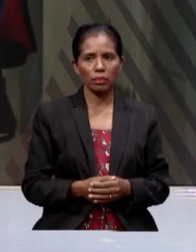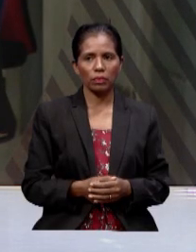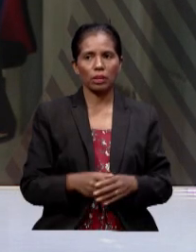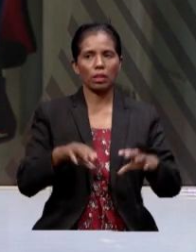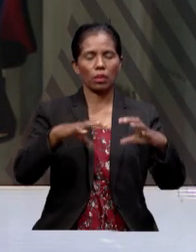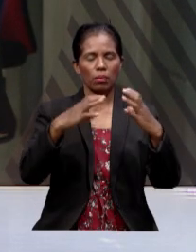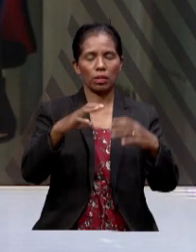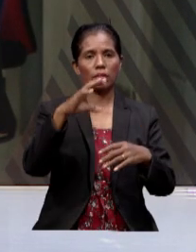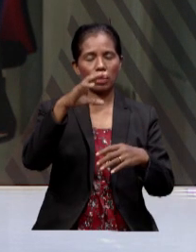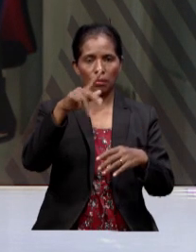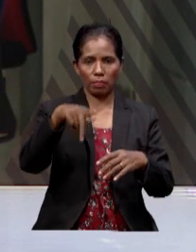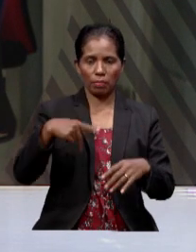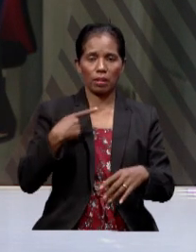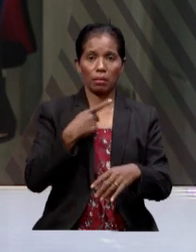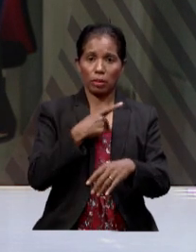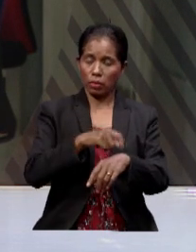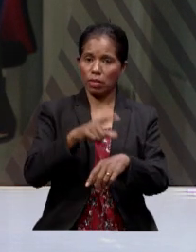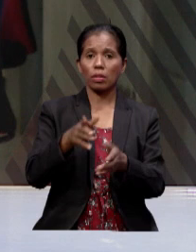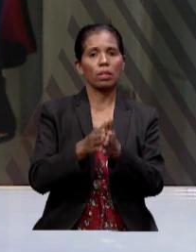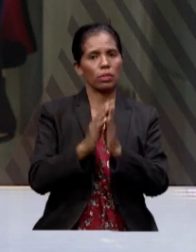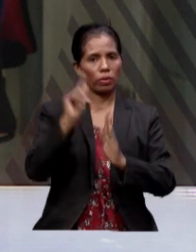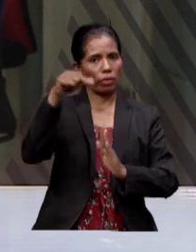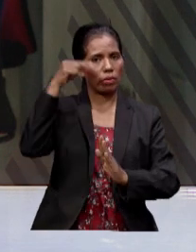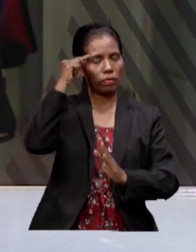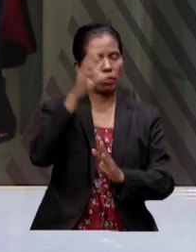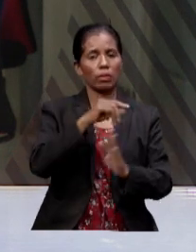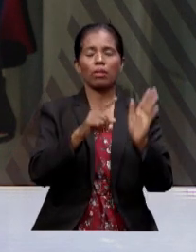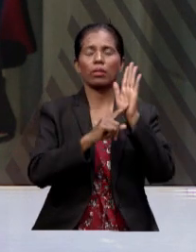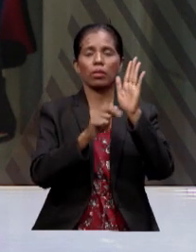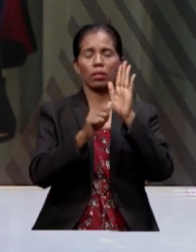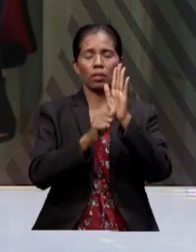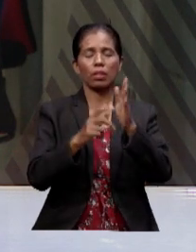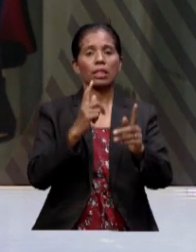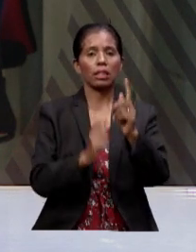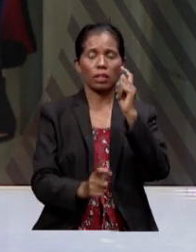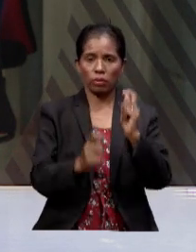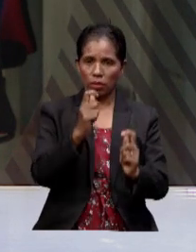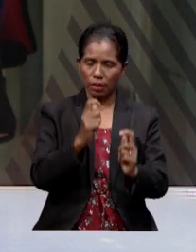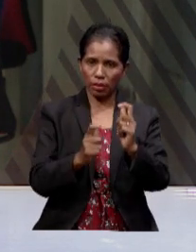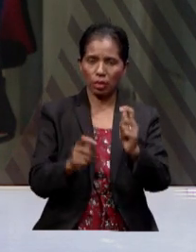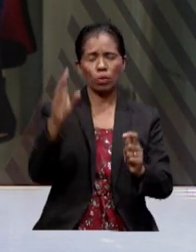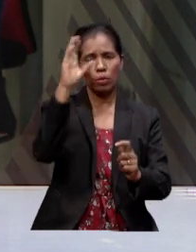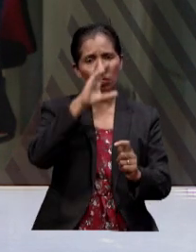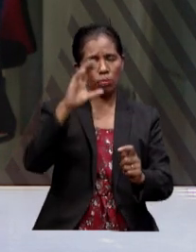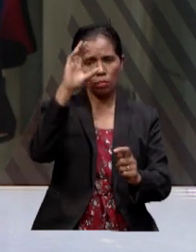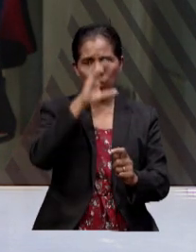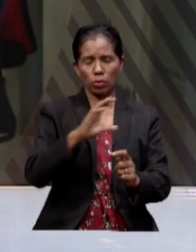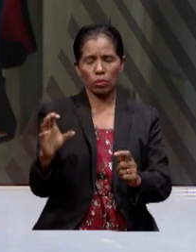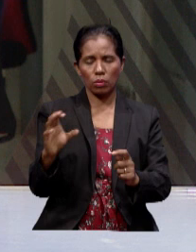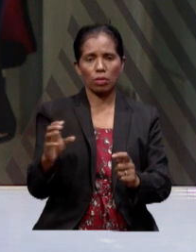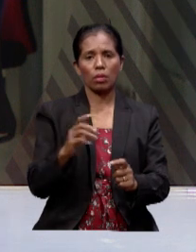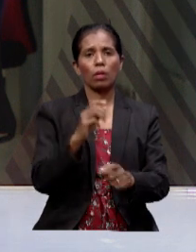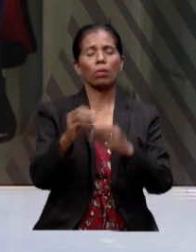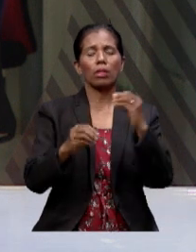Comissão C, Parlamento Nacional, russo governo, atuado pedido para Tribunal de Contas, Horibuka Tui Rohak